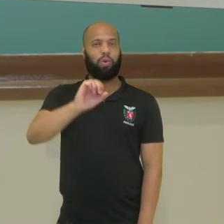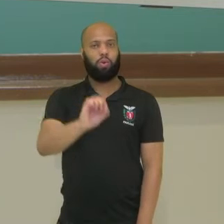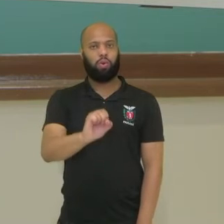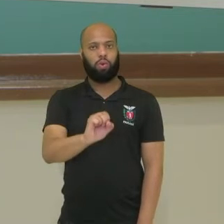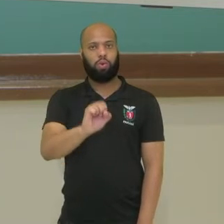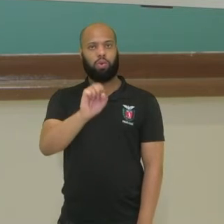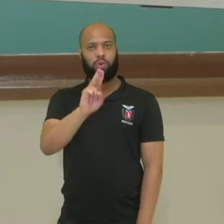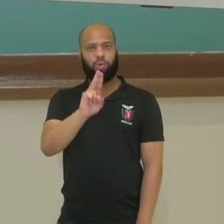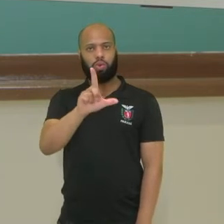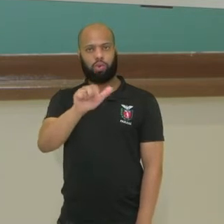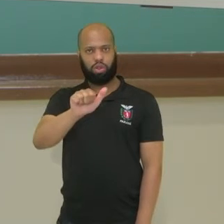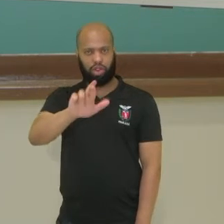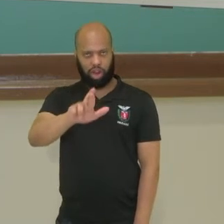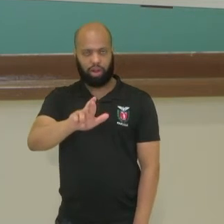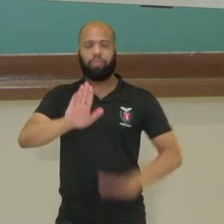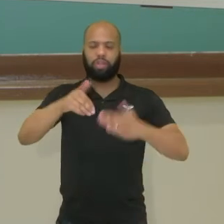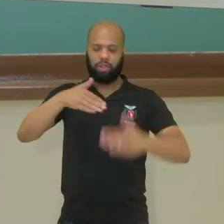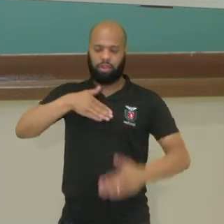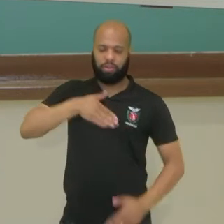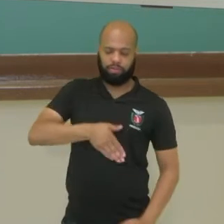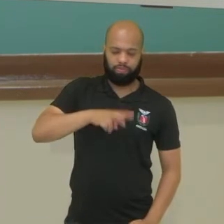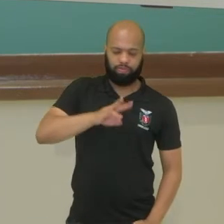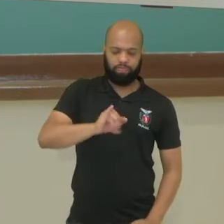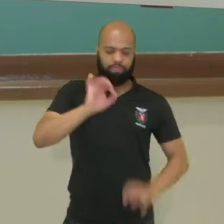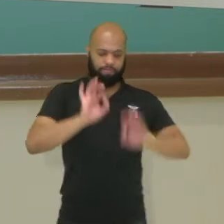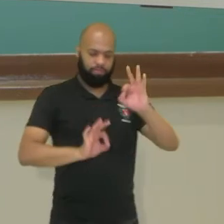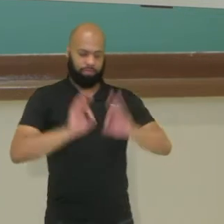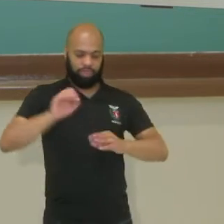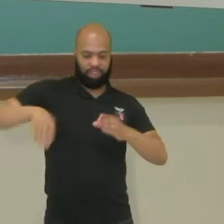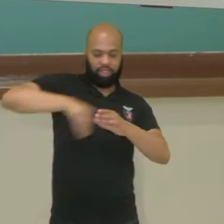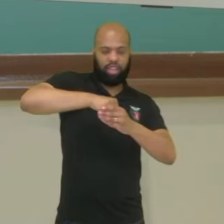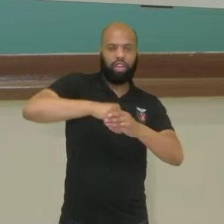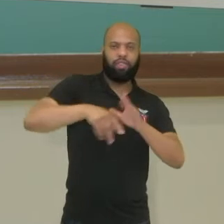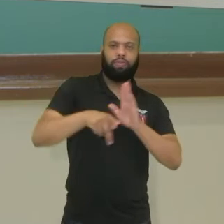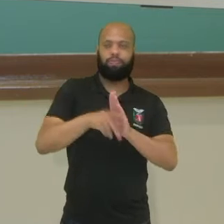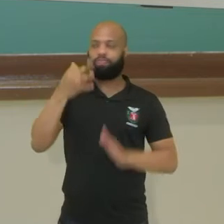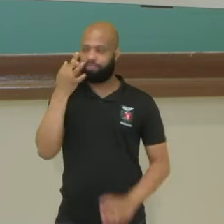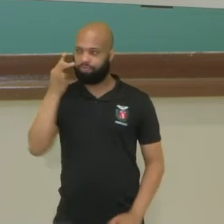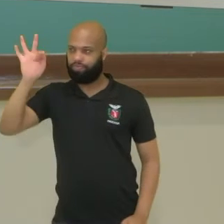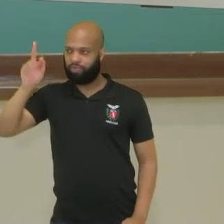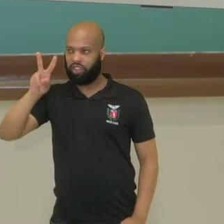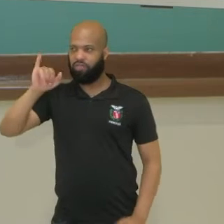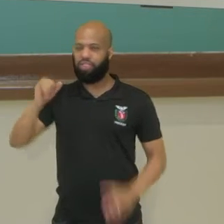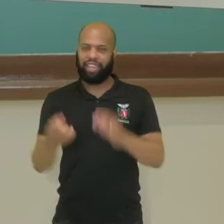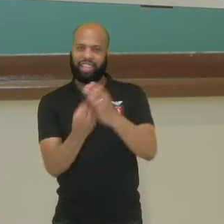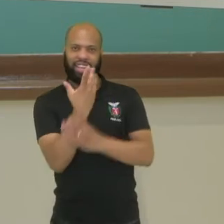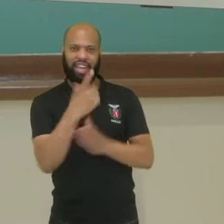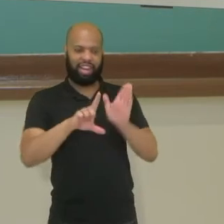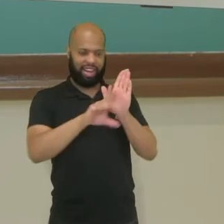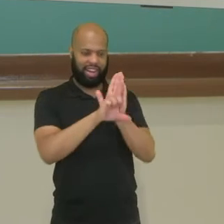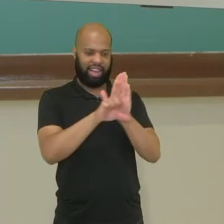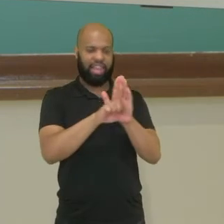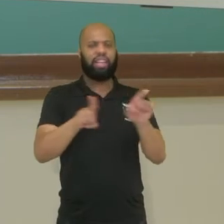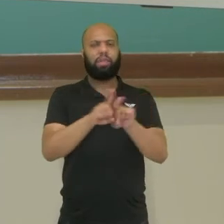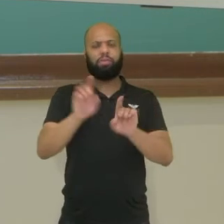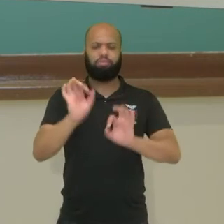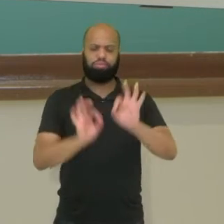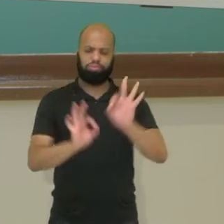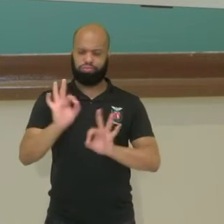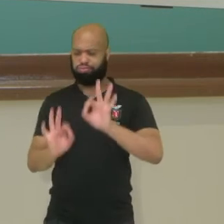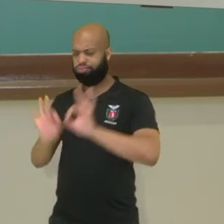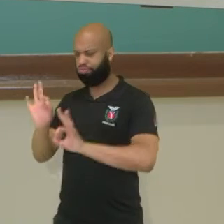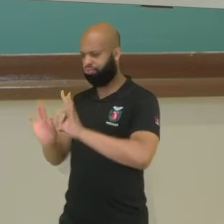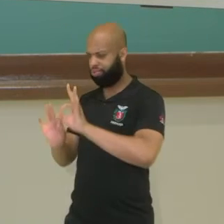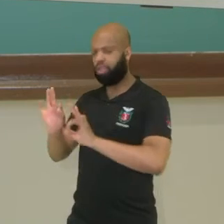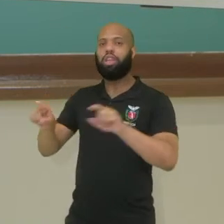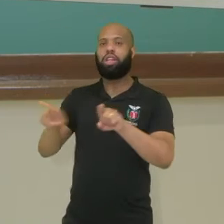organizar internamente a França, vai criar ali algumas leis na França, vai organizar o sistema de pesos e medidas francês, vai criar